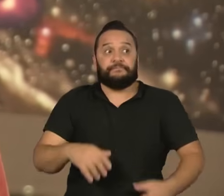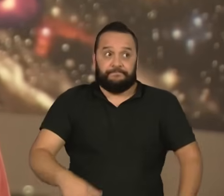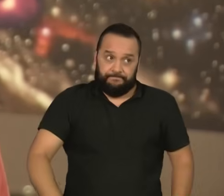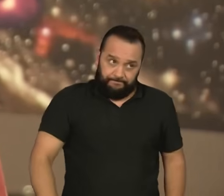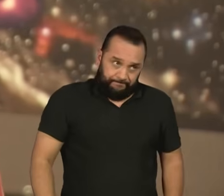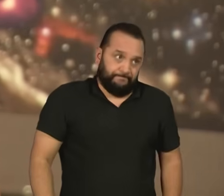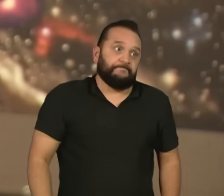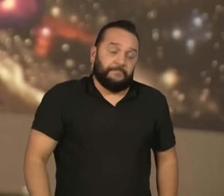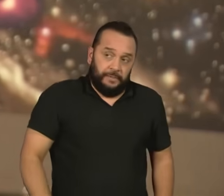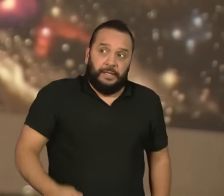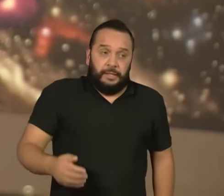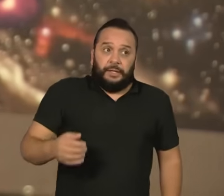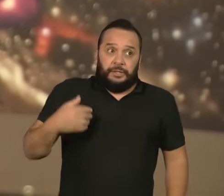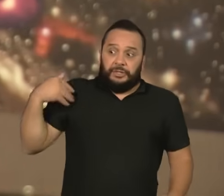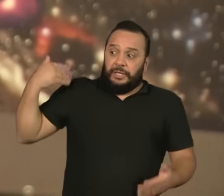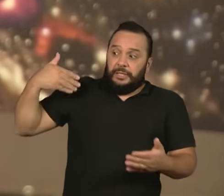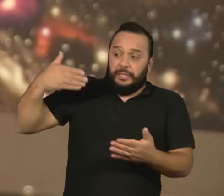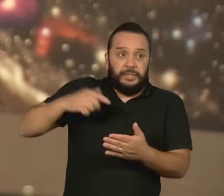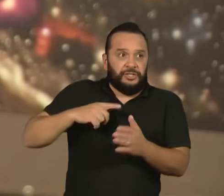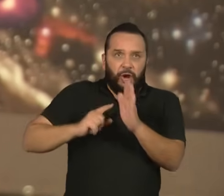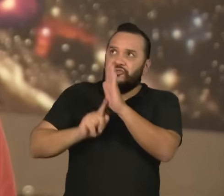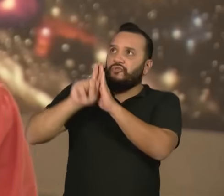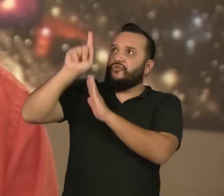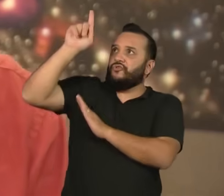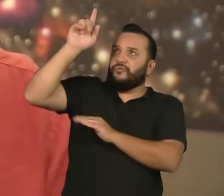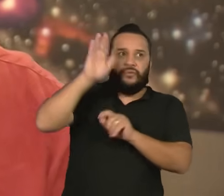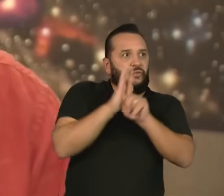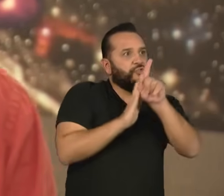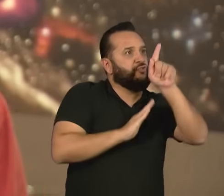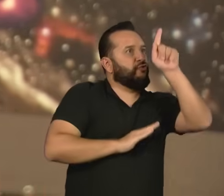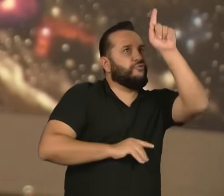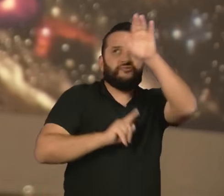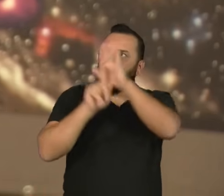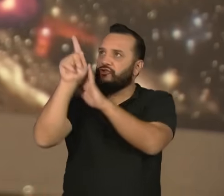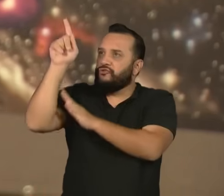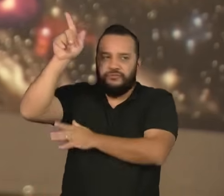lançamentos aumentou exponencialmente, principalmente na última década,